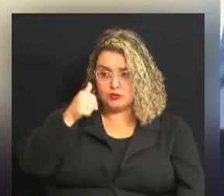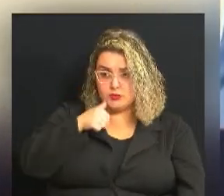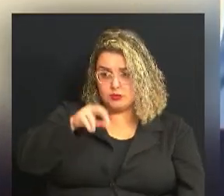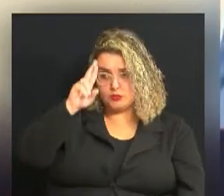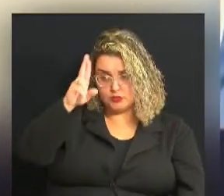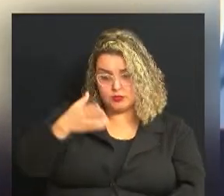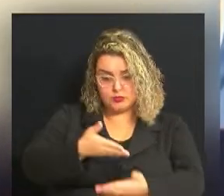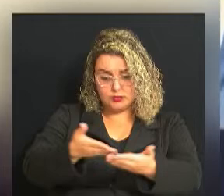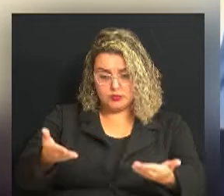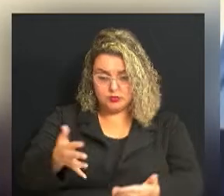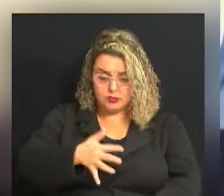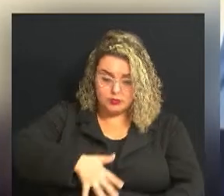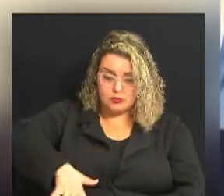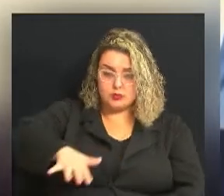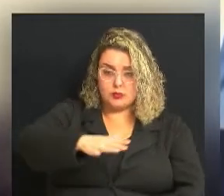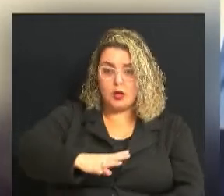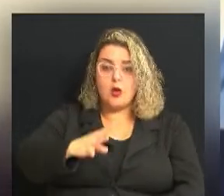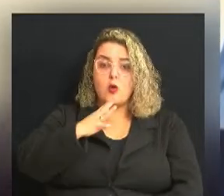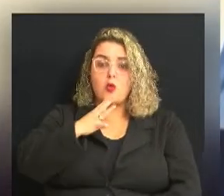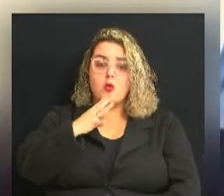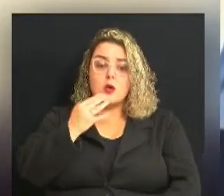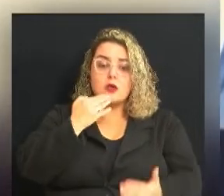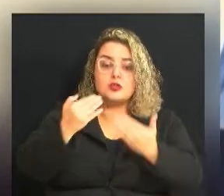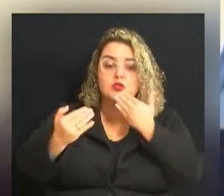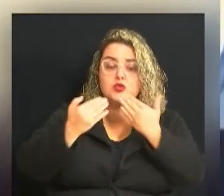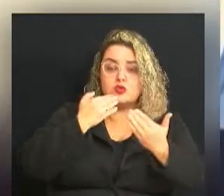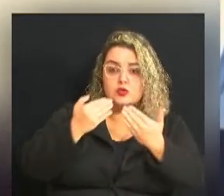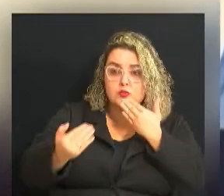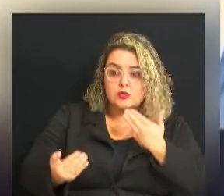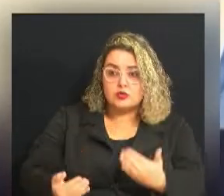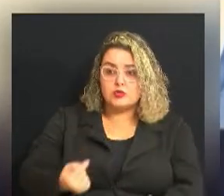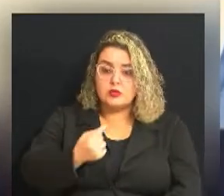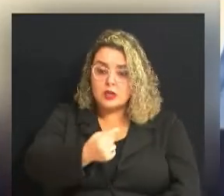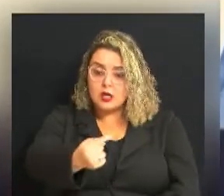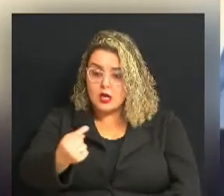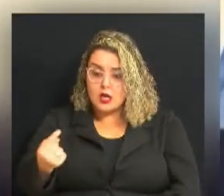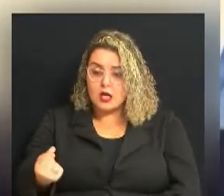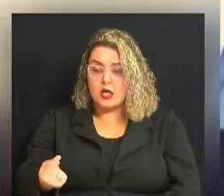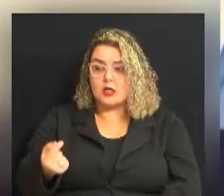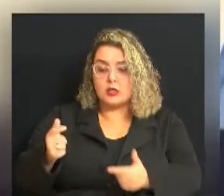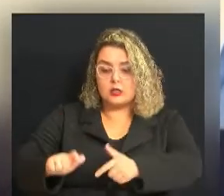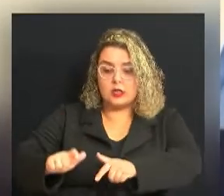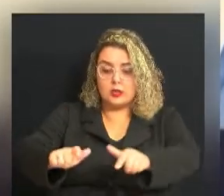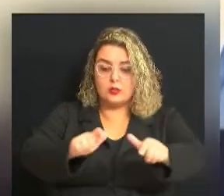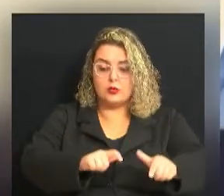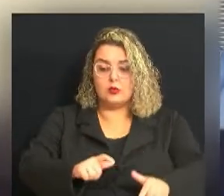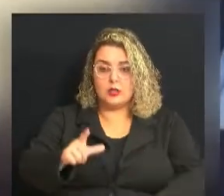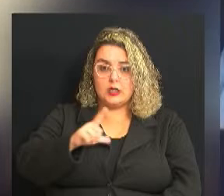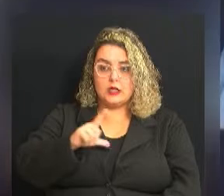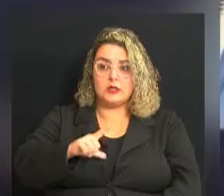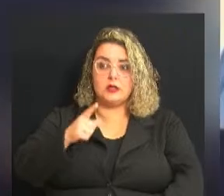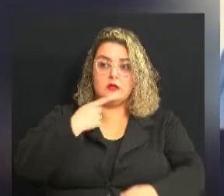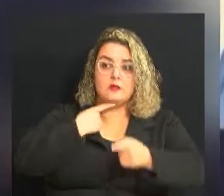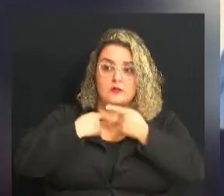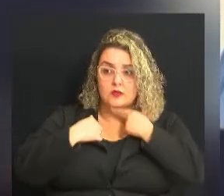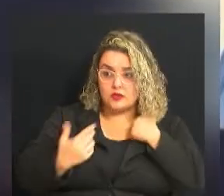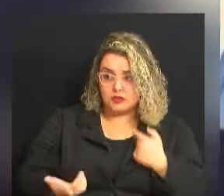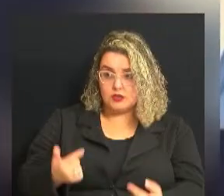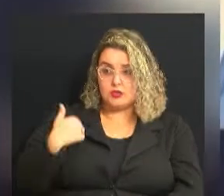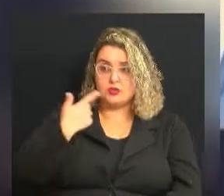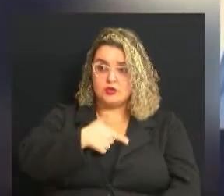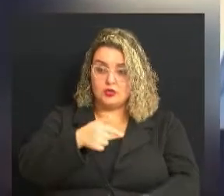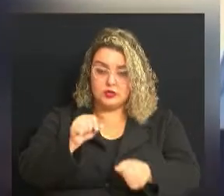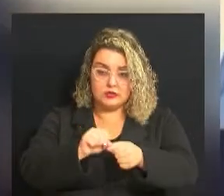no território, conhecem as demandas, conhecem o que cada território tem necessidade. Nós vamos fazer